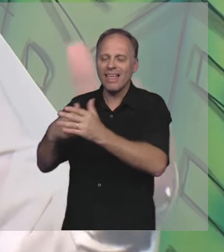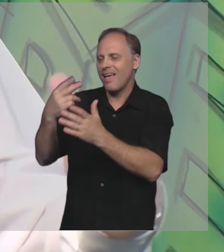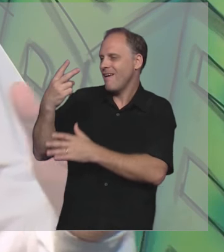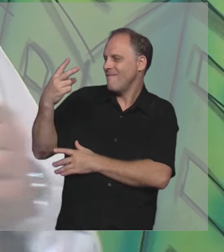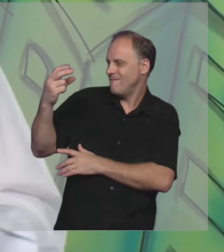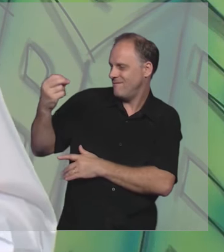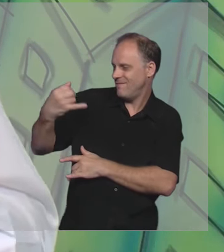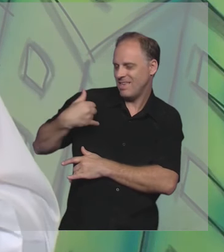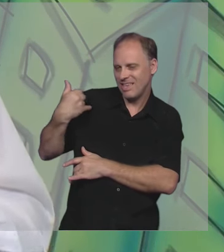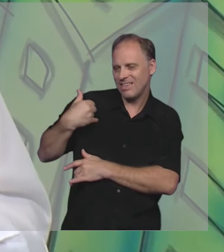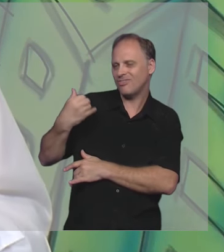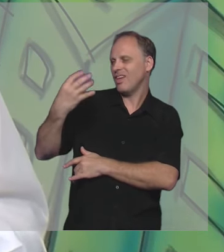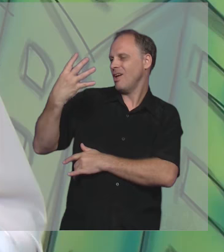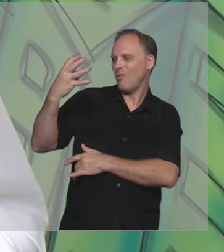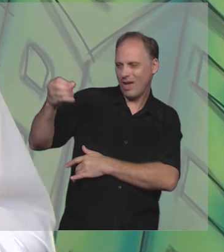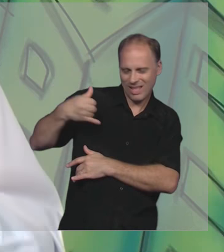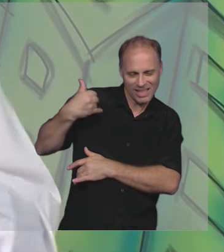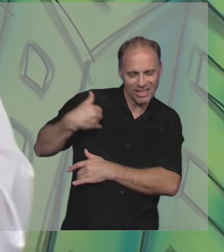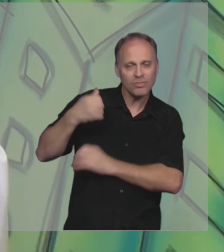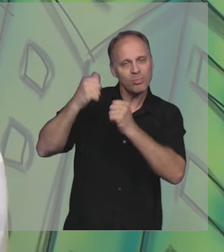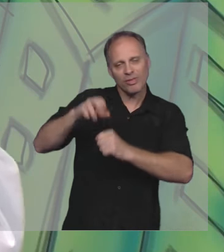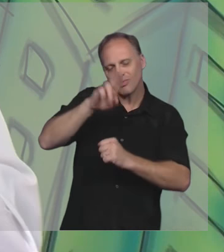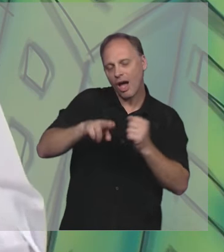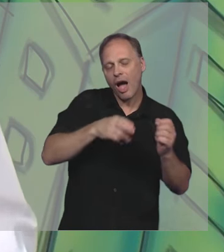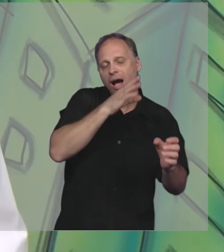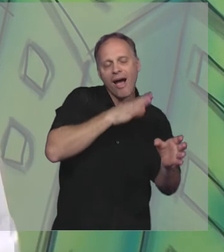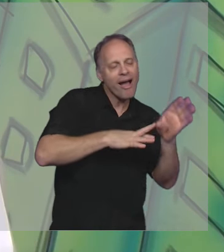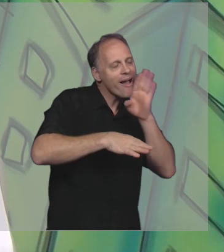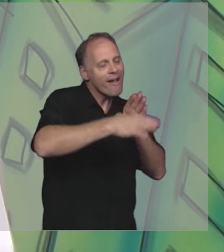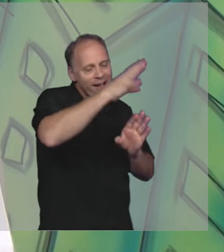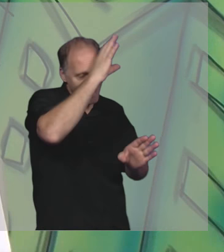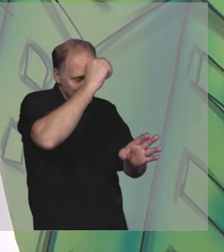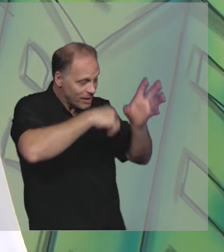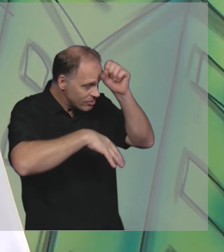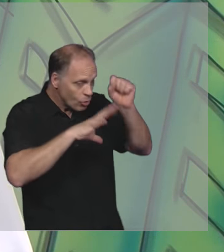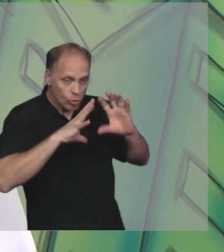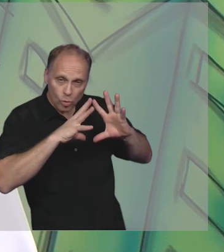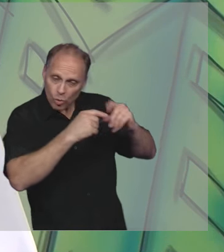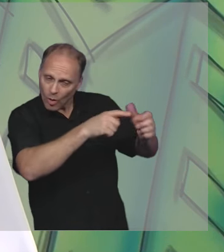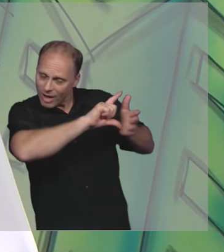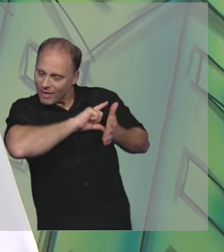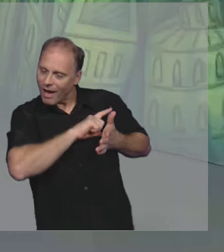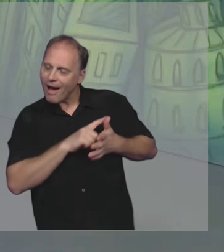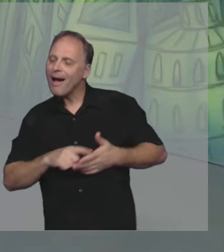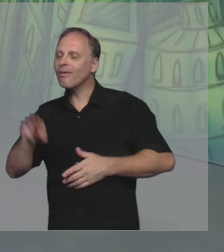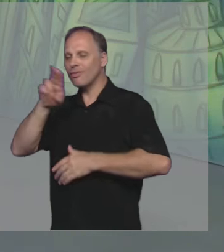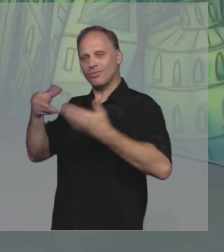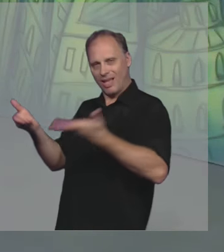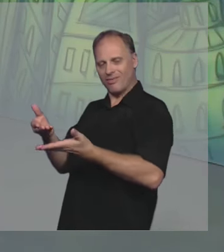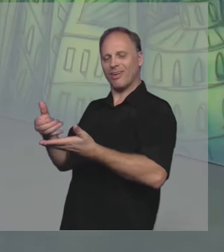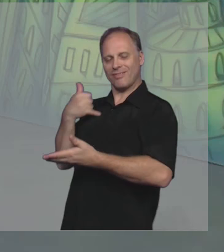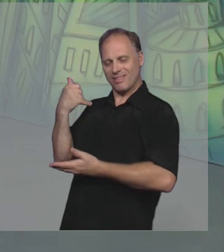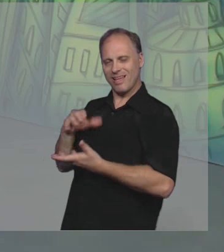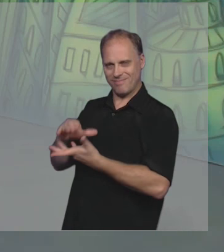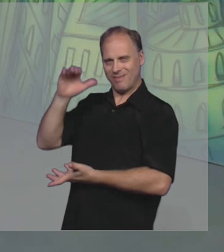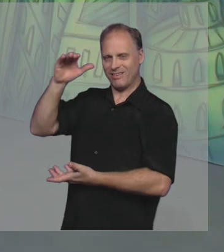20 aos 40 anos, tu poder utilizar todo aquele conhecimento agregado. Pois é, o senhor falou, né, do aumento da população